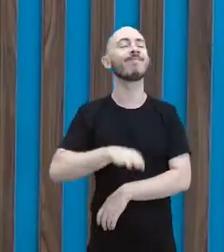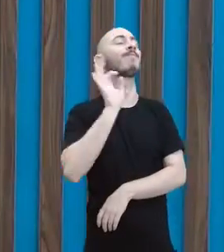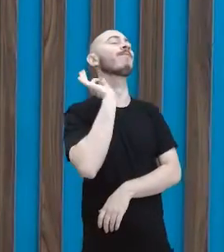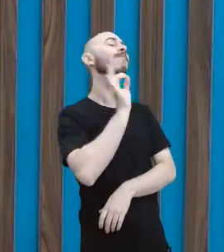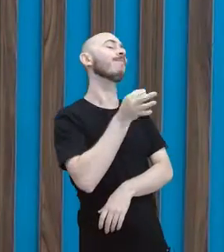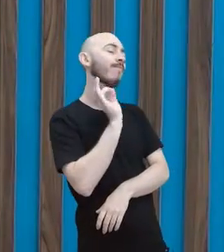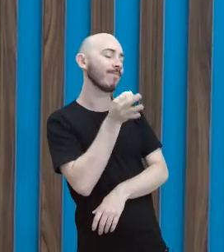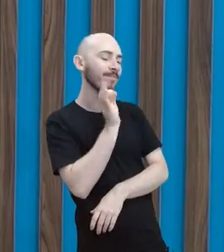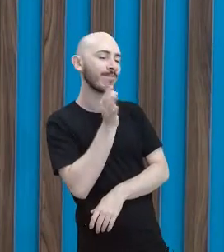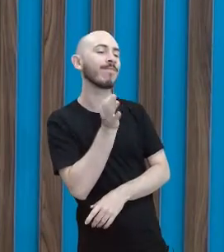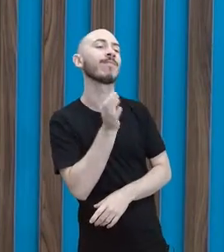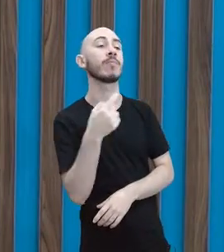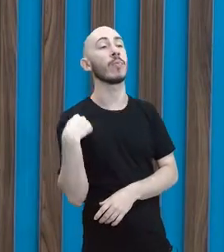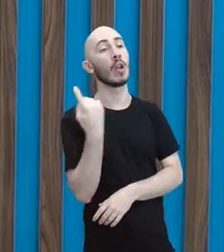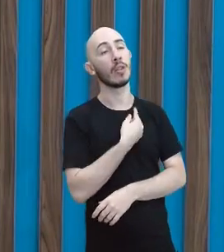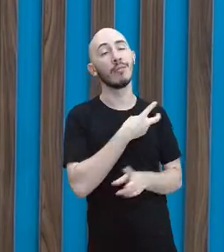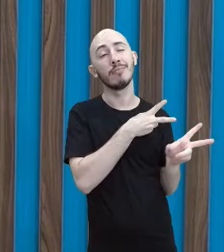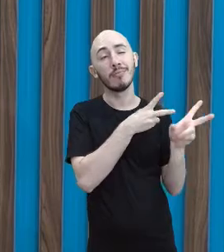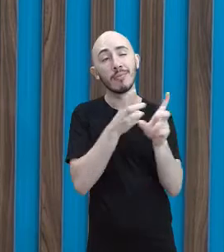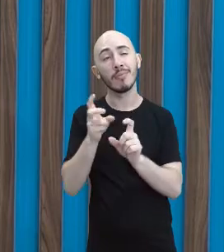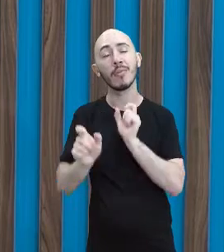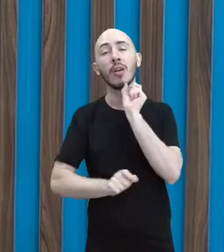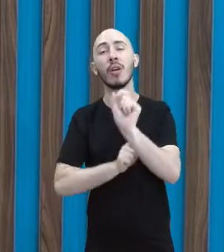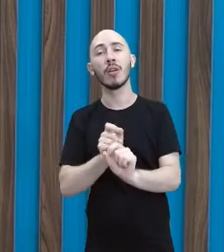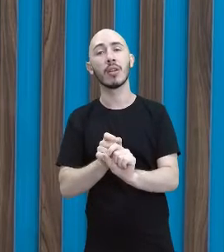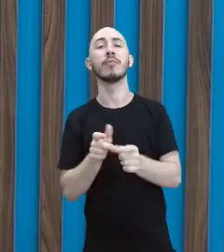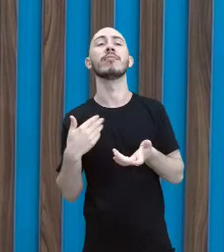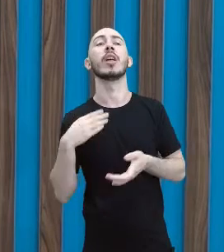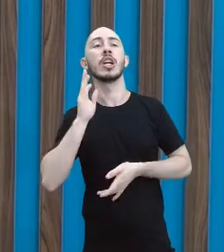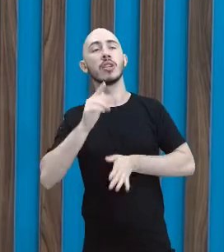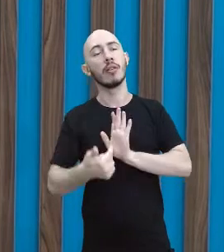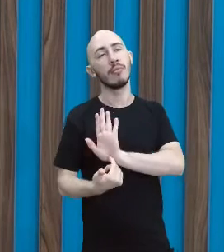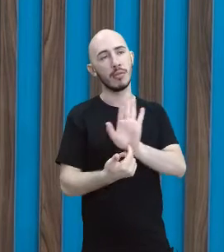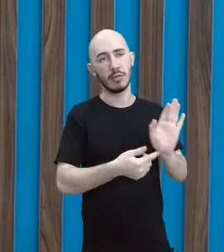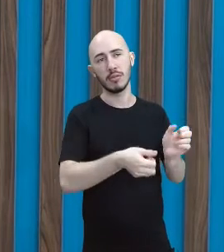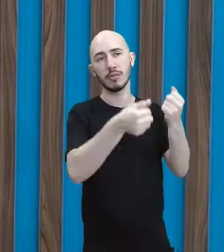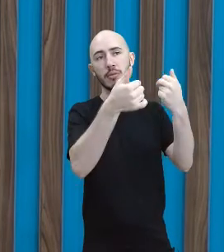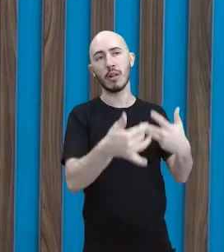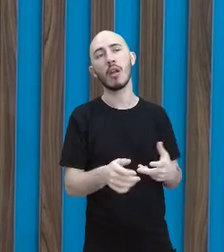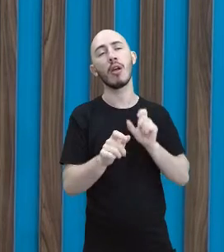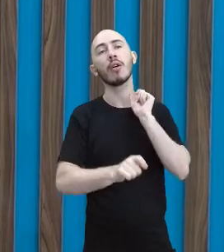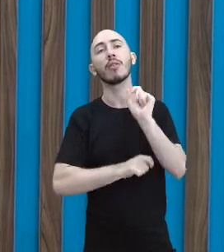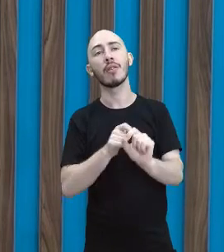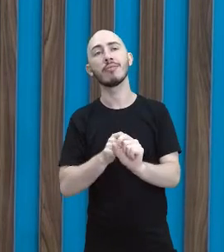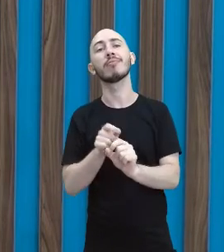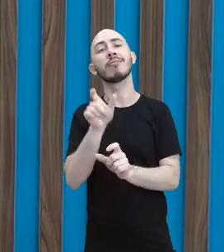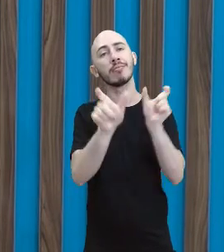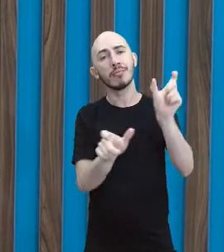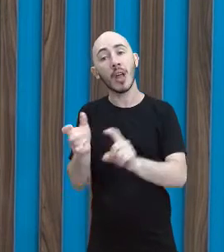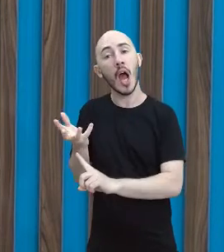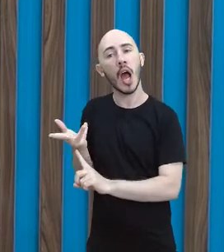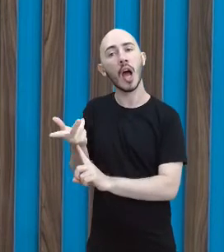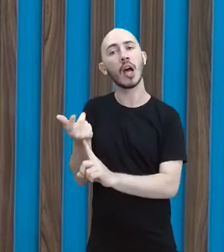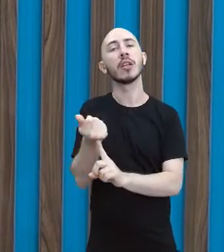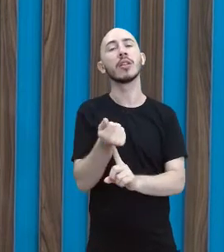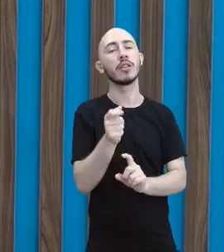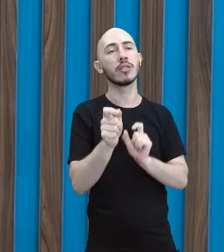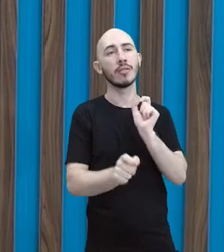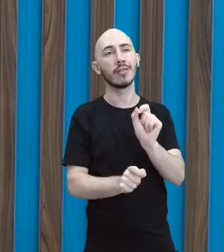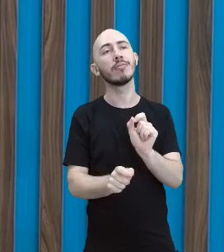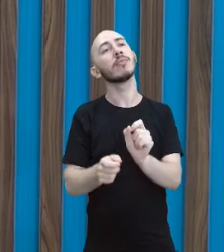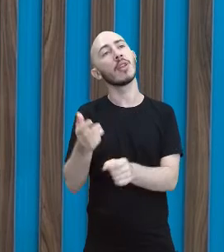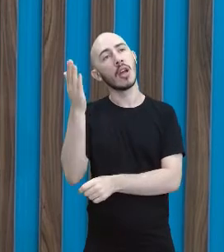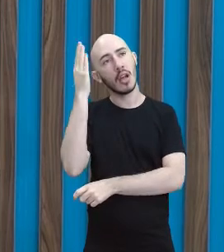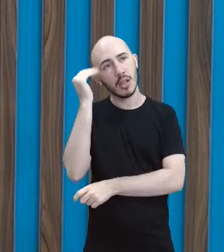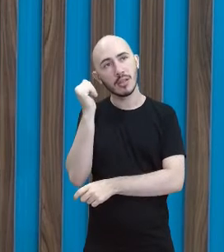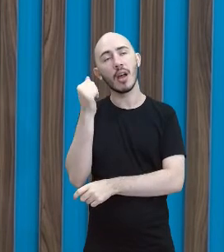é, né? Então a gente vê, né, que, como já foi mencionado aí, artistas, né? E a gente sabe a figura